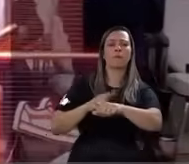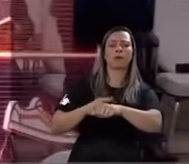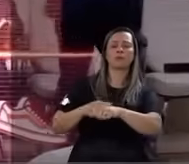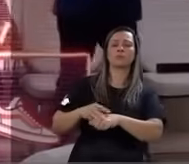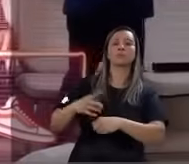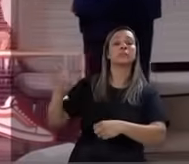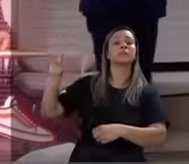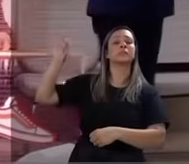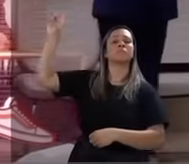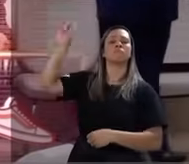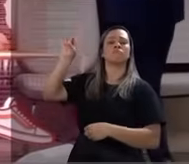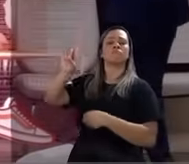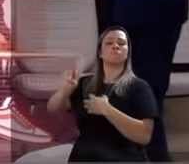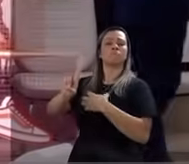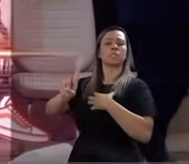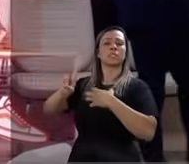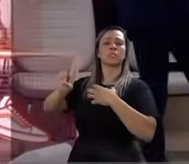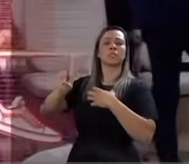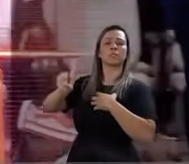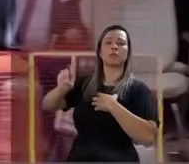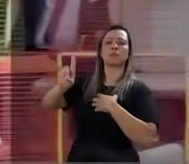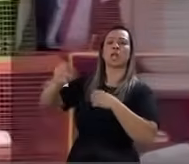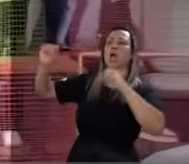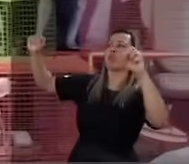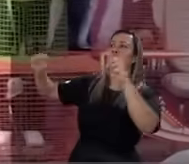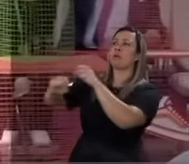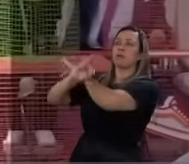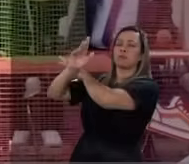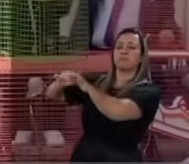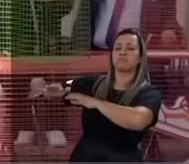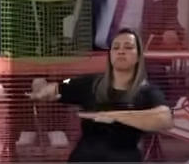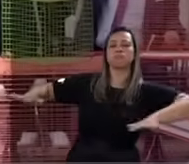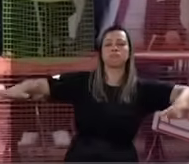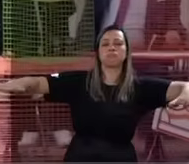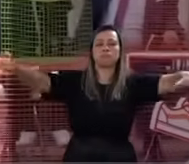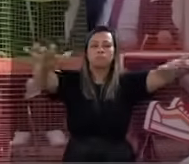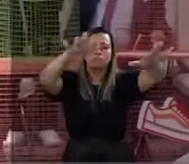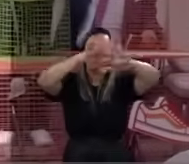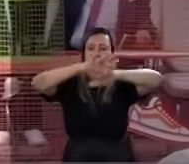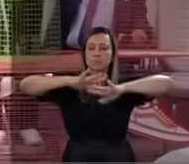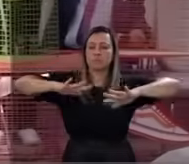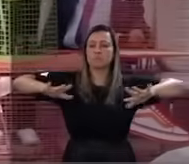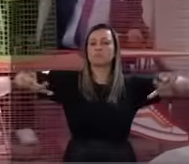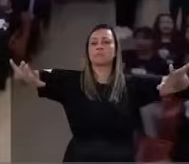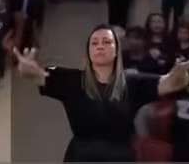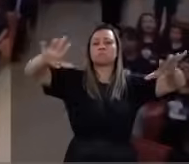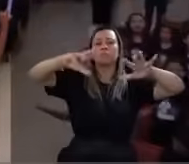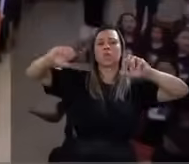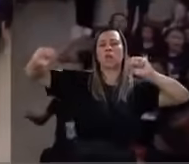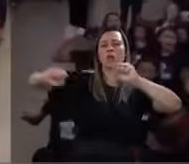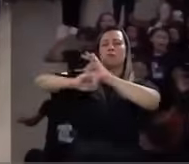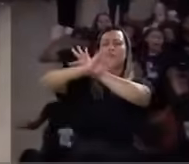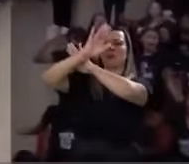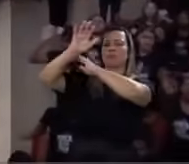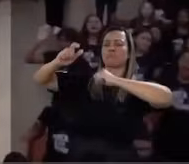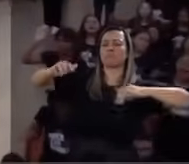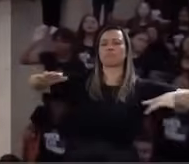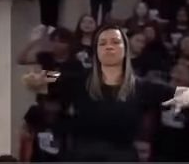também. Essa casa está sendo cheia da glória. Essa casa está cheia de glória.